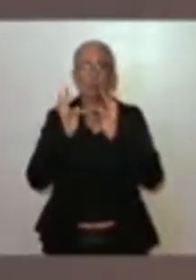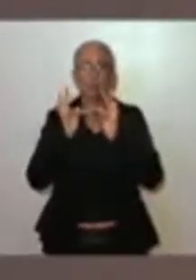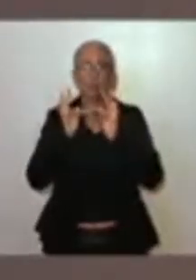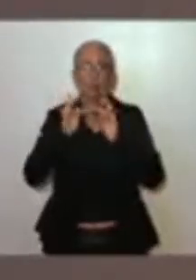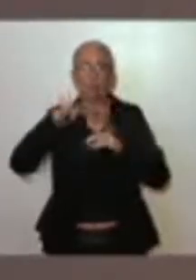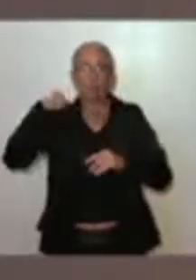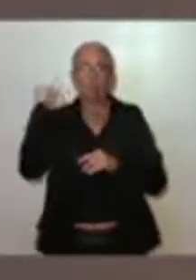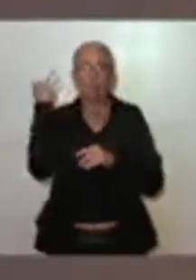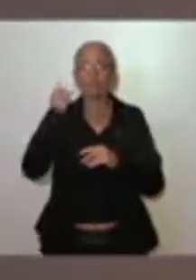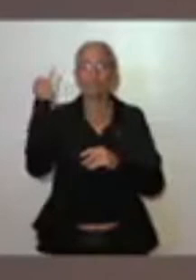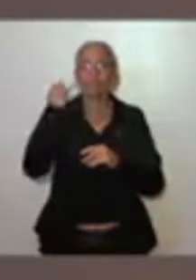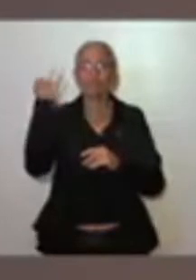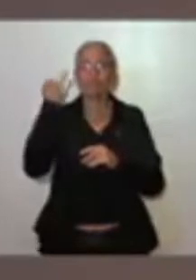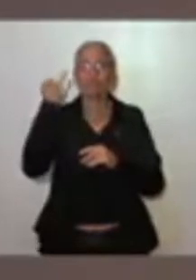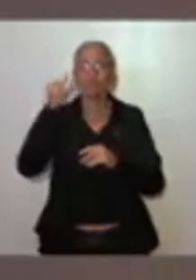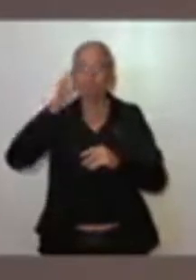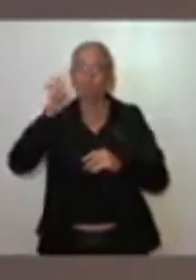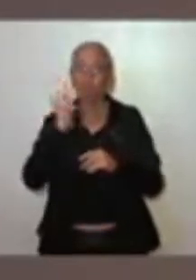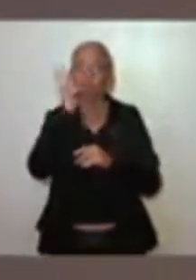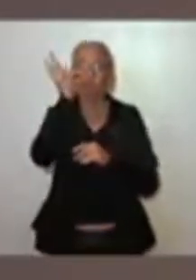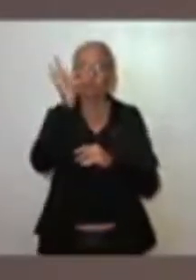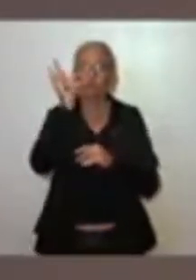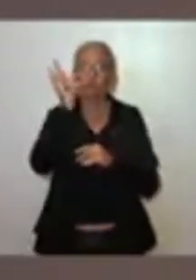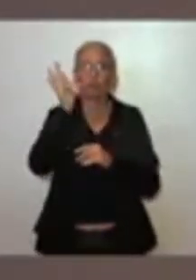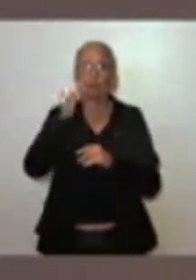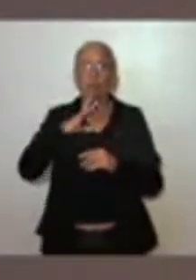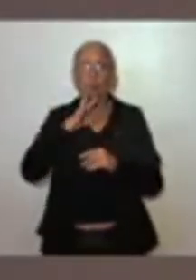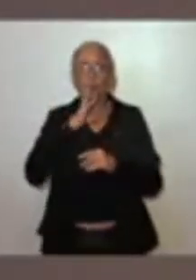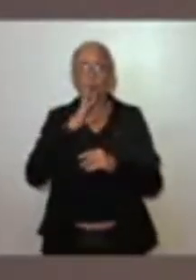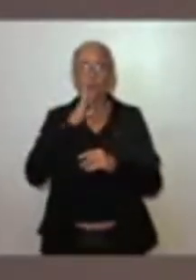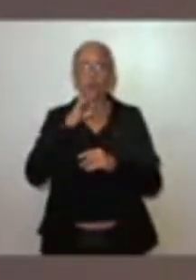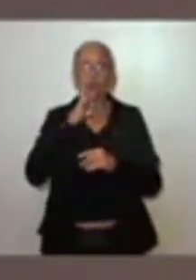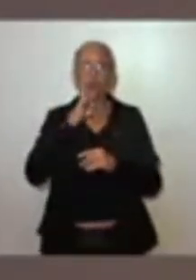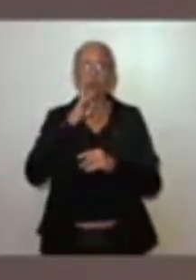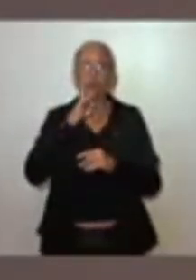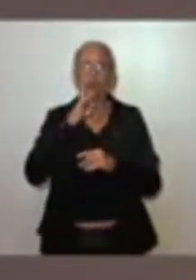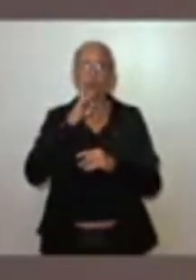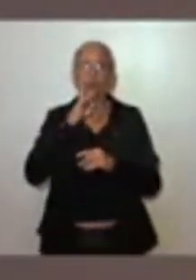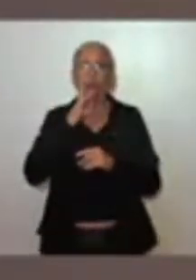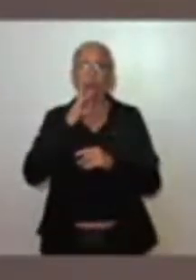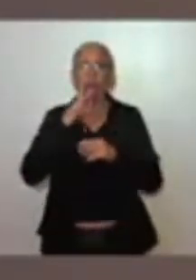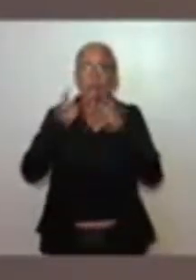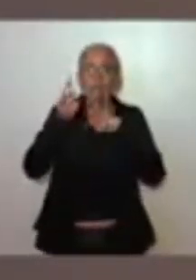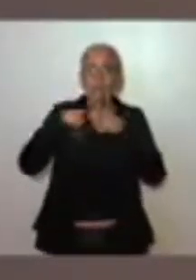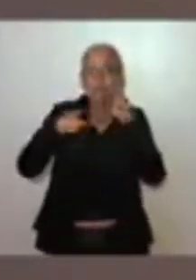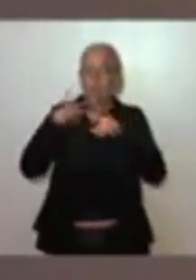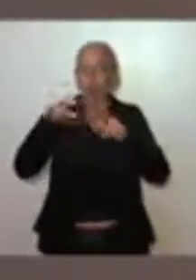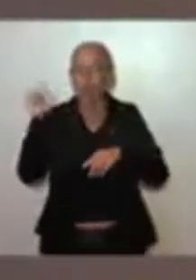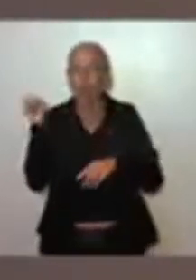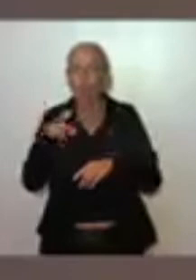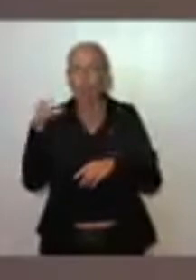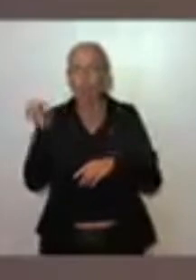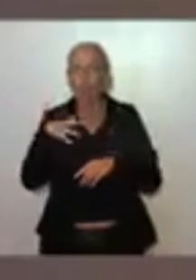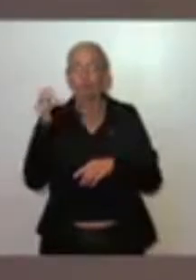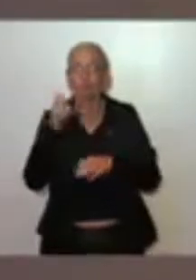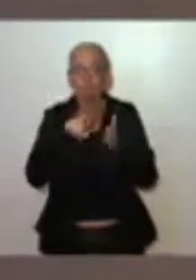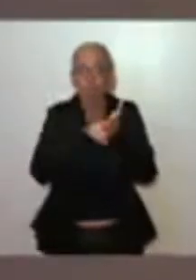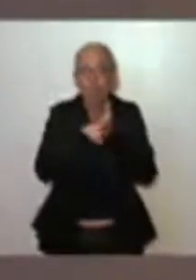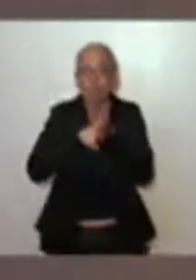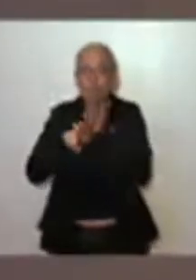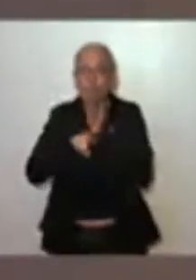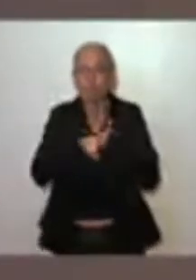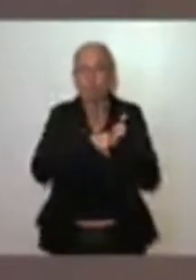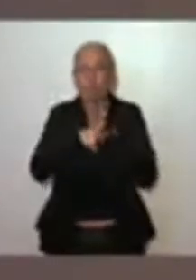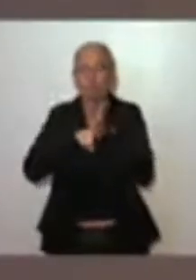que mora o futuro conhecimento a Inovação a exploração das